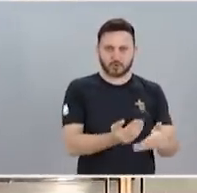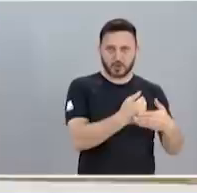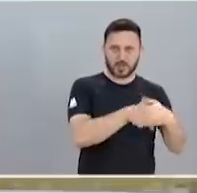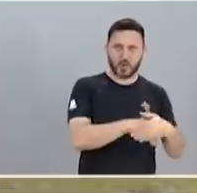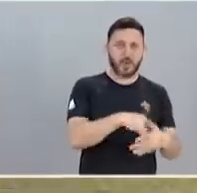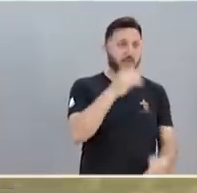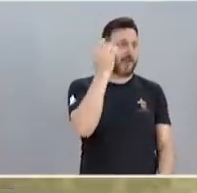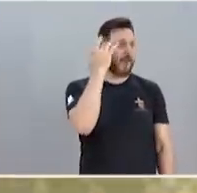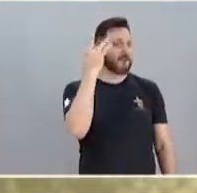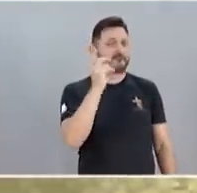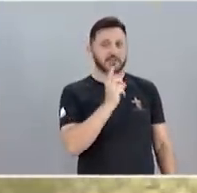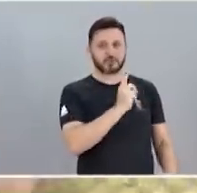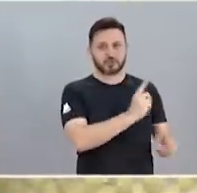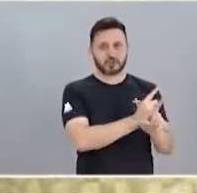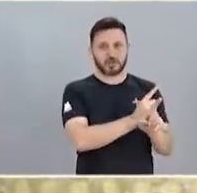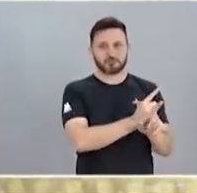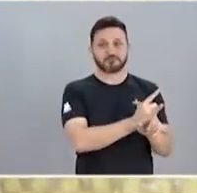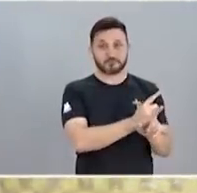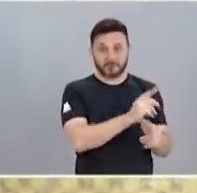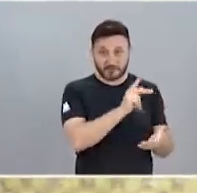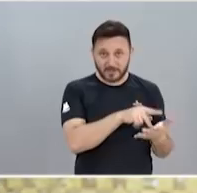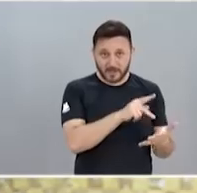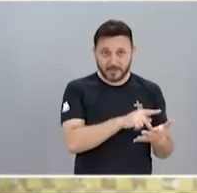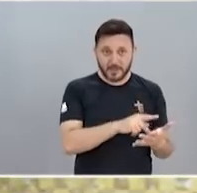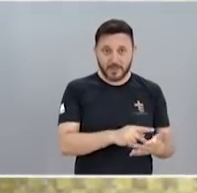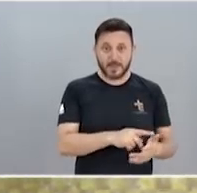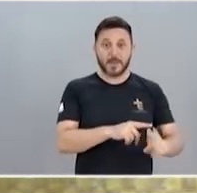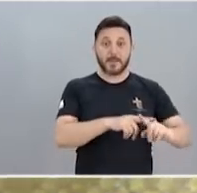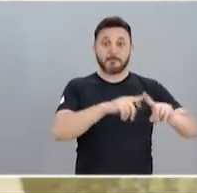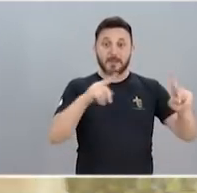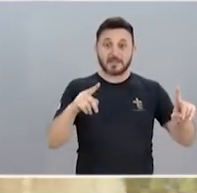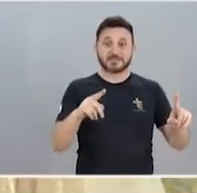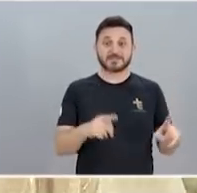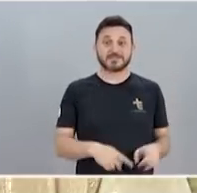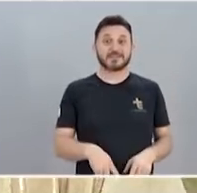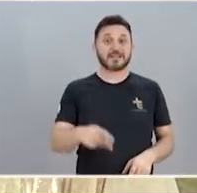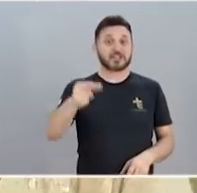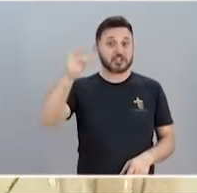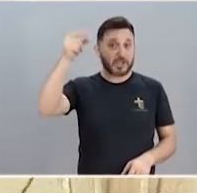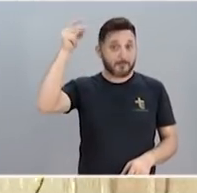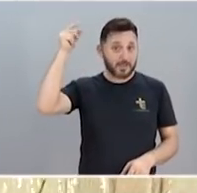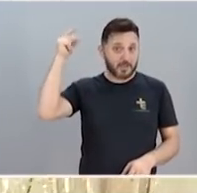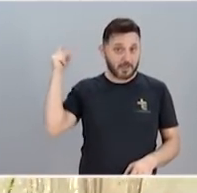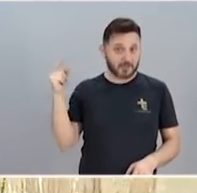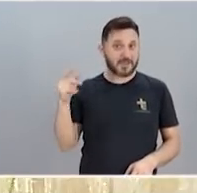do homem foi se esconder. E Deus foi no jardim.